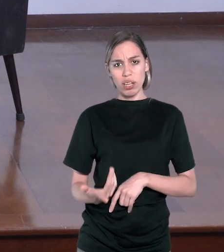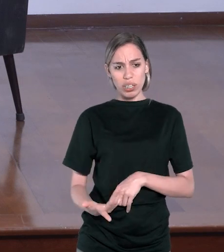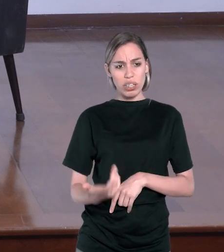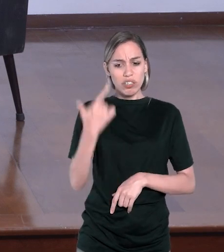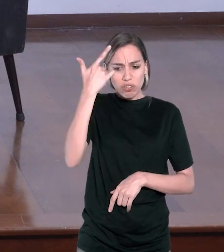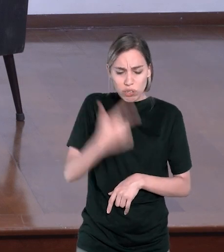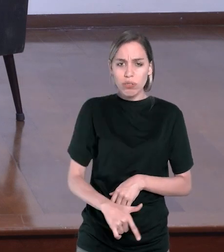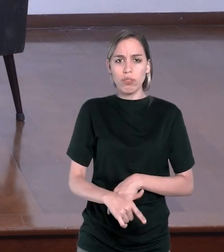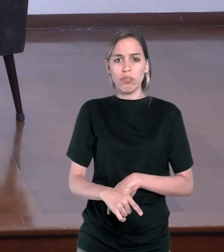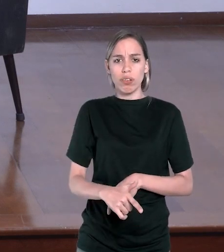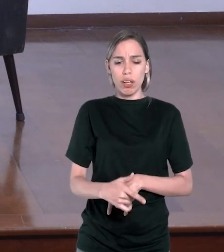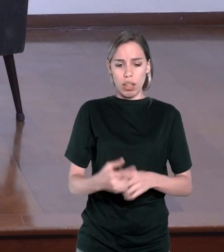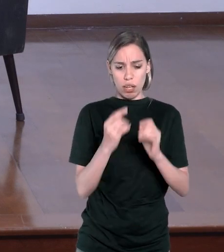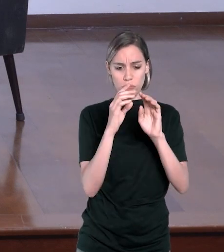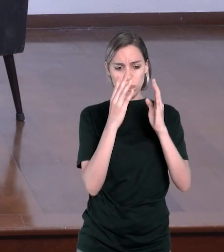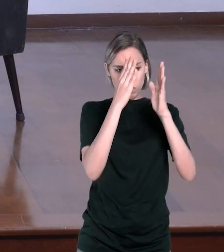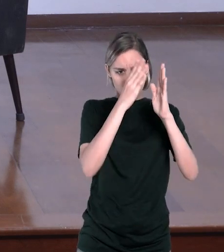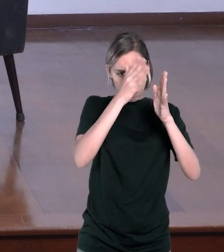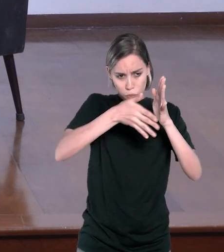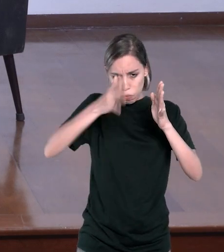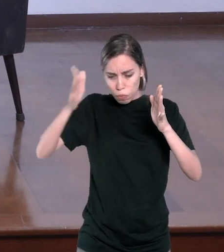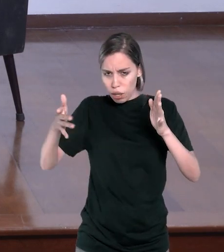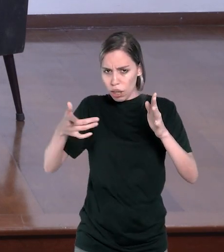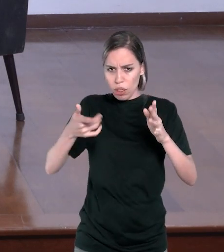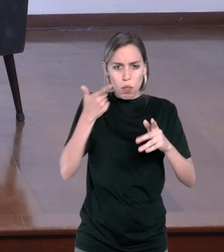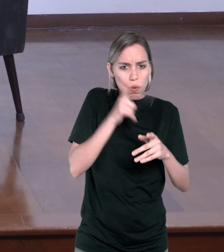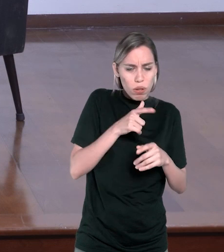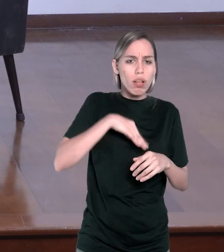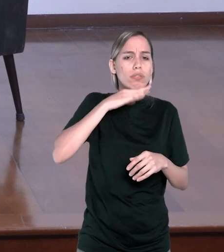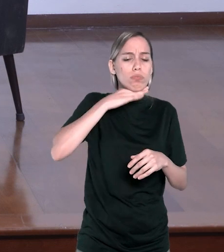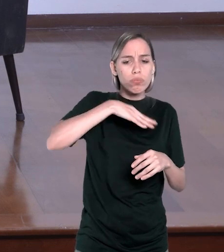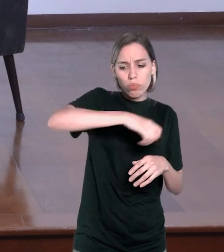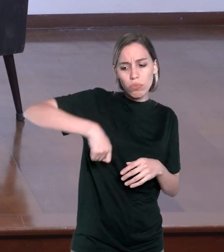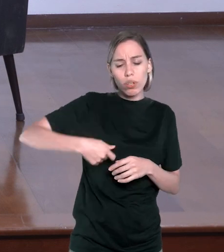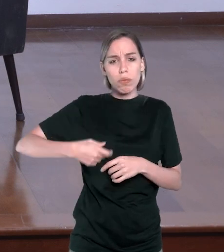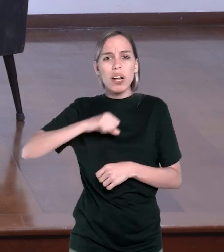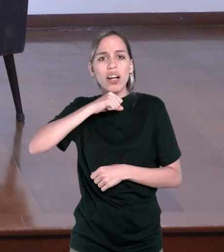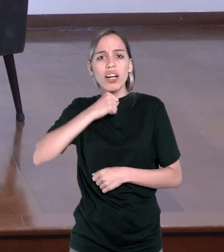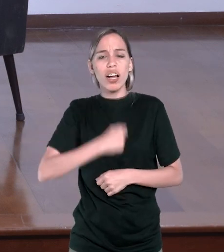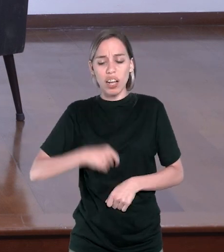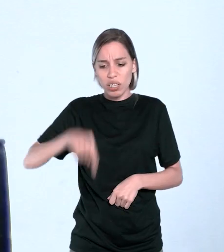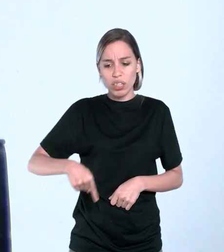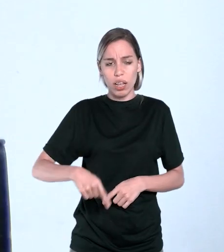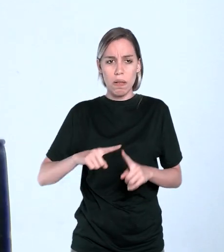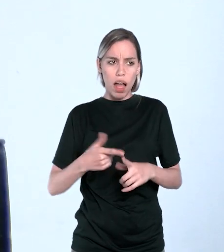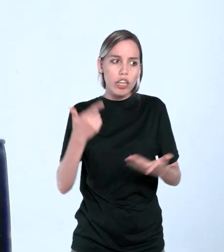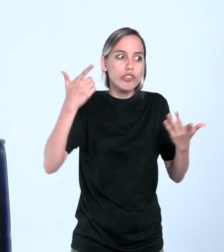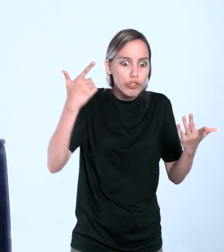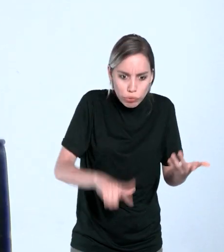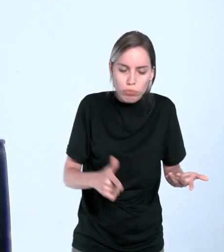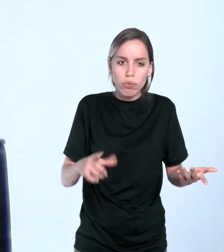de biscoito. Agora, se não sabem usar um lixo, vão saber votar? Eu, se soubesse quem era,